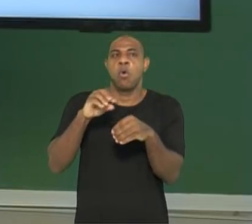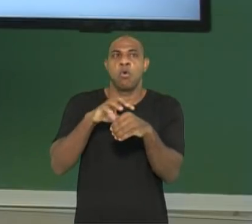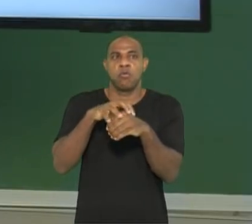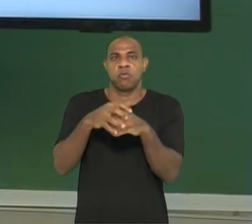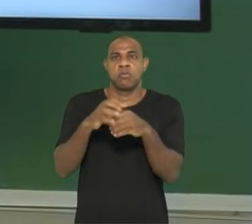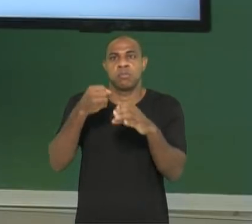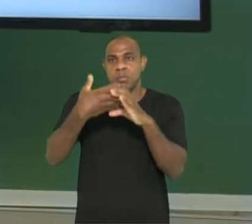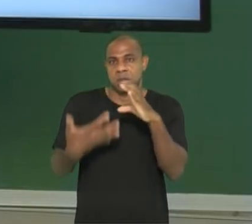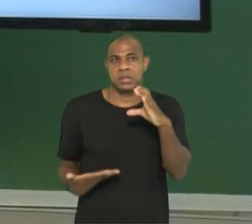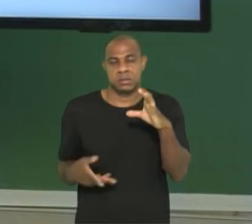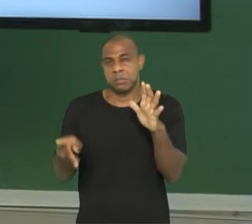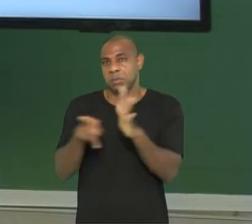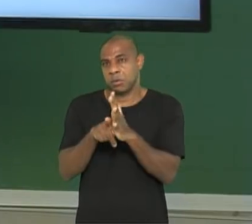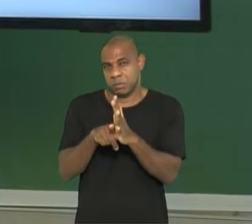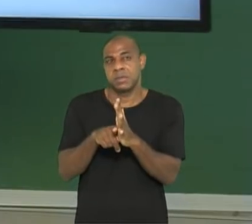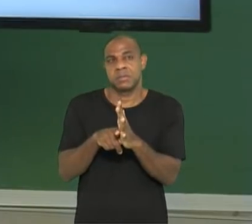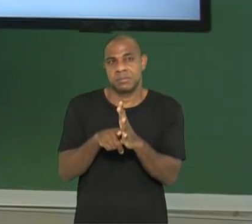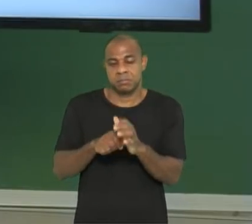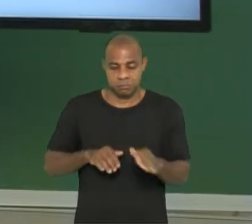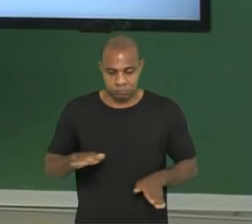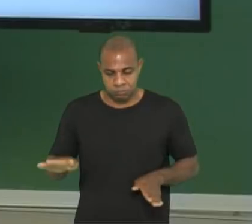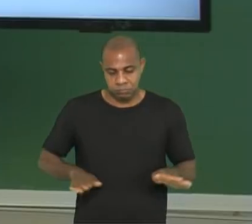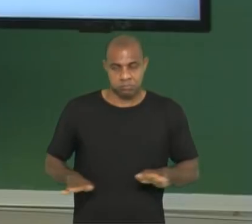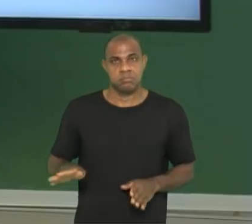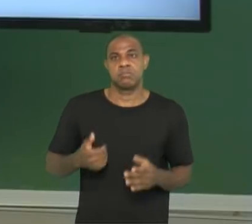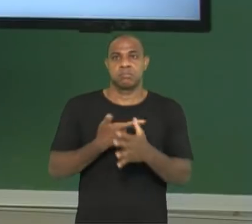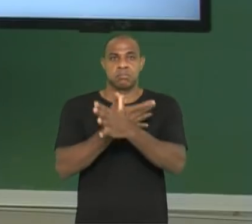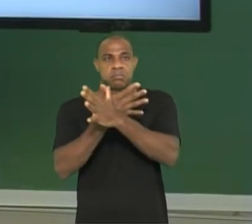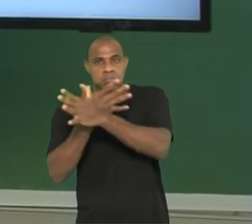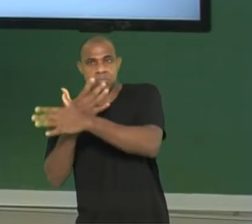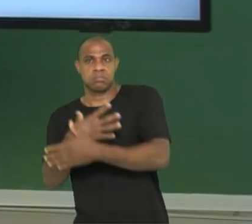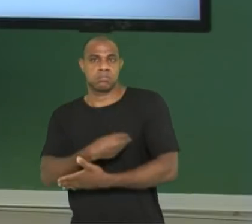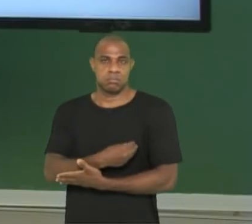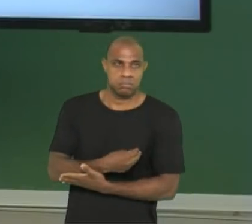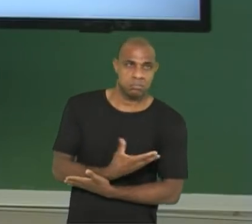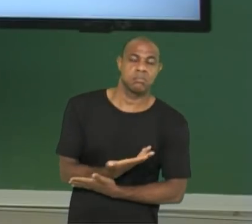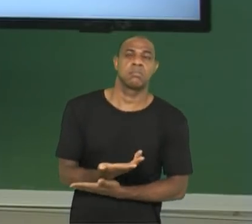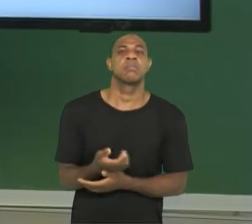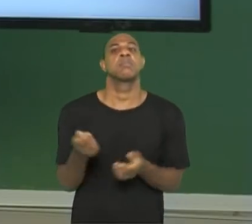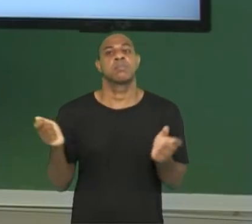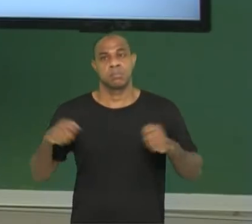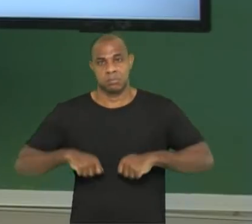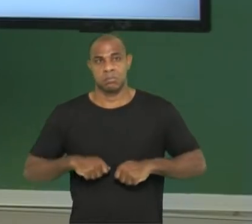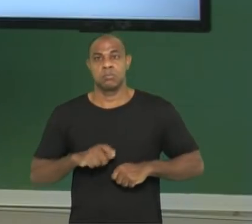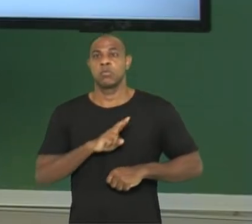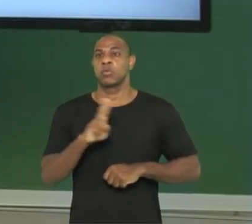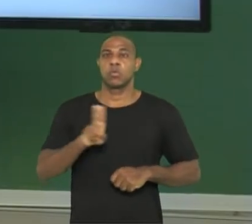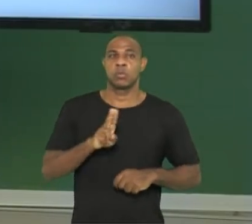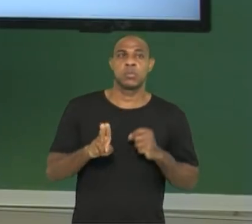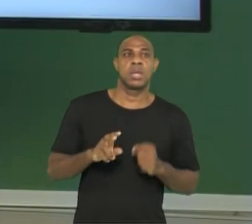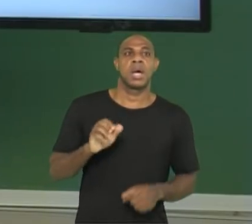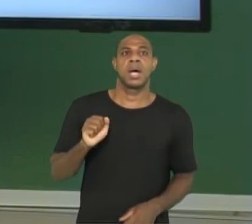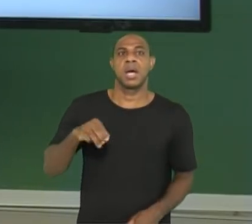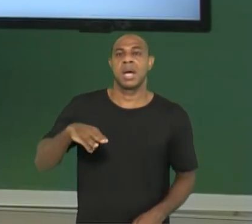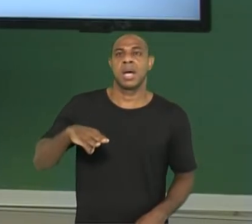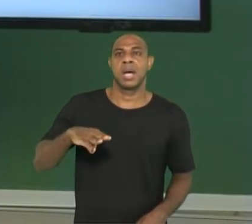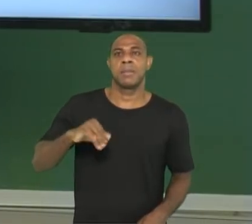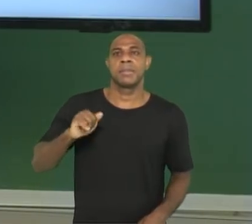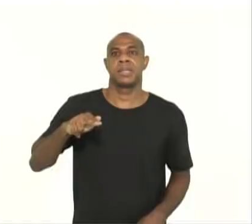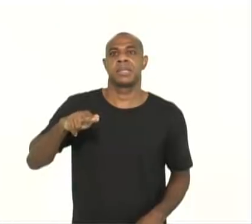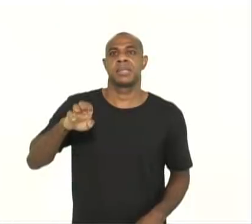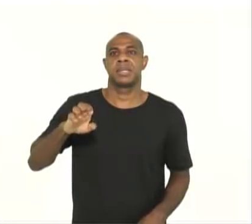essa característica. Tanto os répteis, quanto as aves, quanto os mamíferos, a gente pode chamar eles de amnióticos, porque eles têm